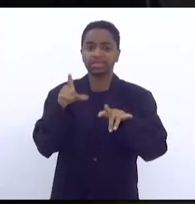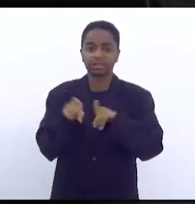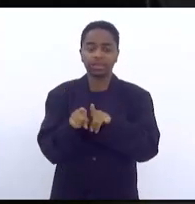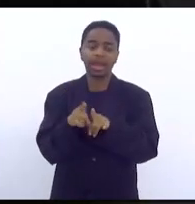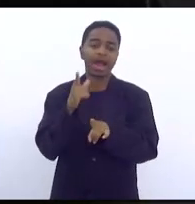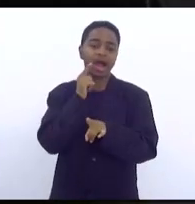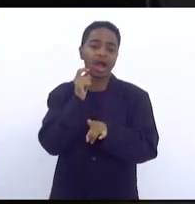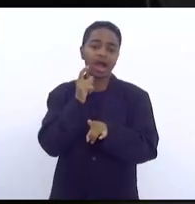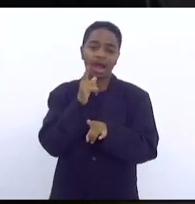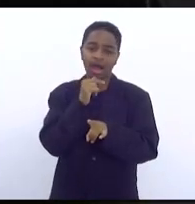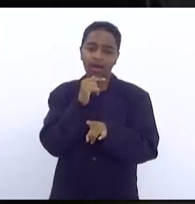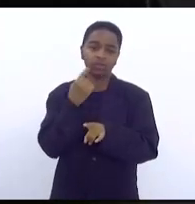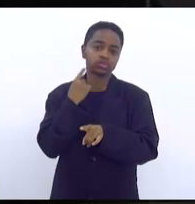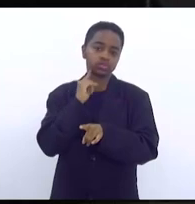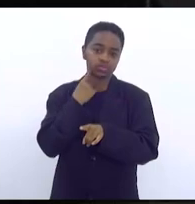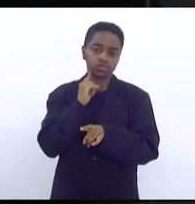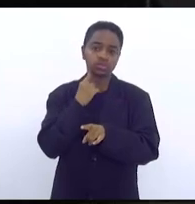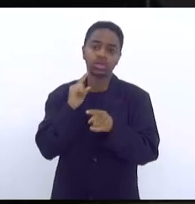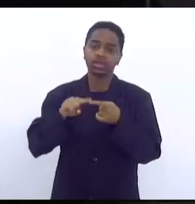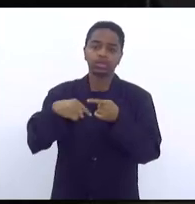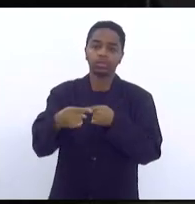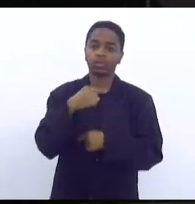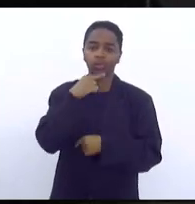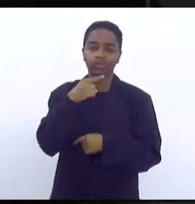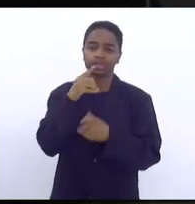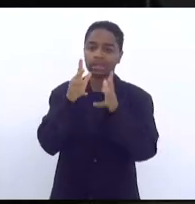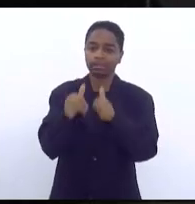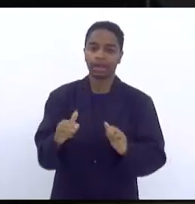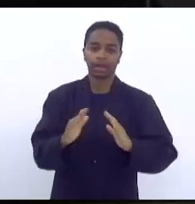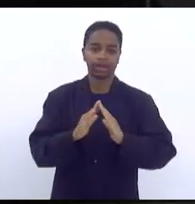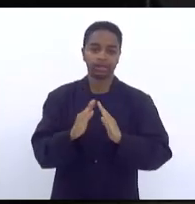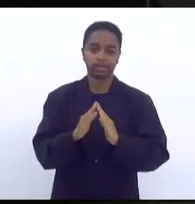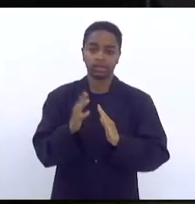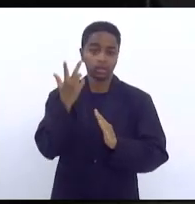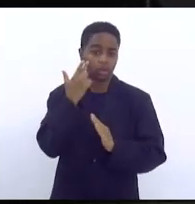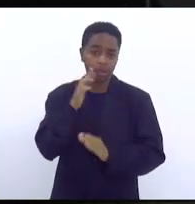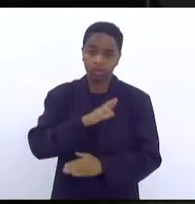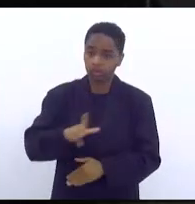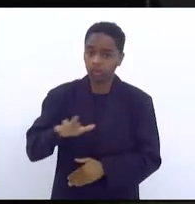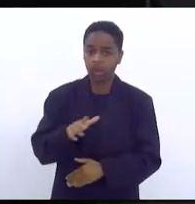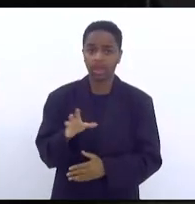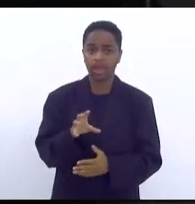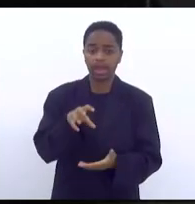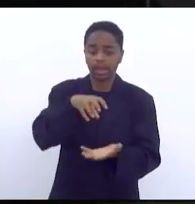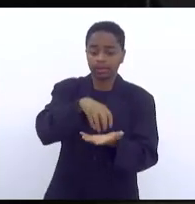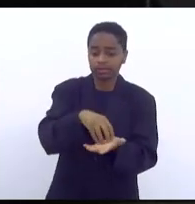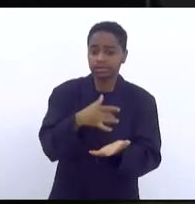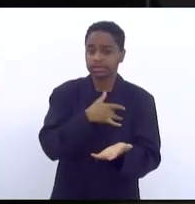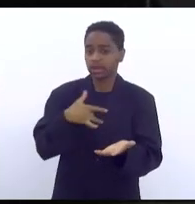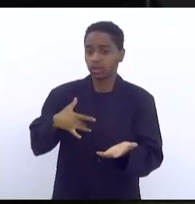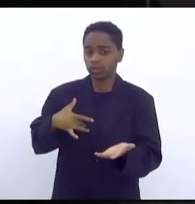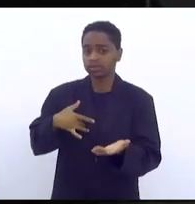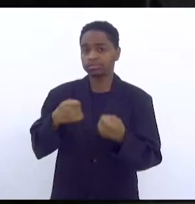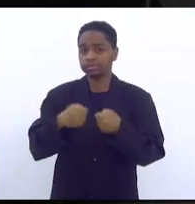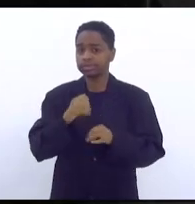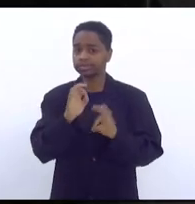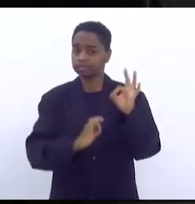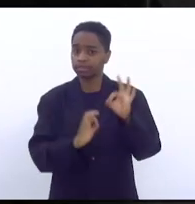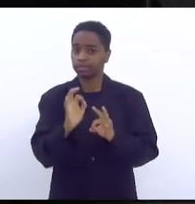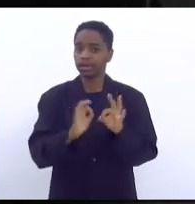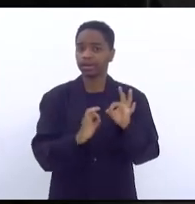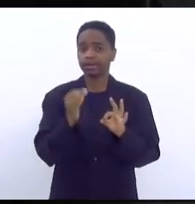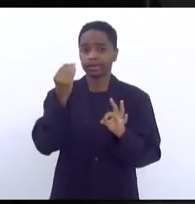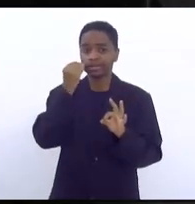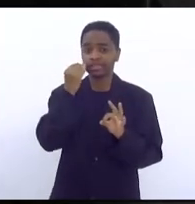residências e após isso não ter água para lavar para nos limparmos não é normal as unidades básicas de saúde se prepararem e se mobilizarem para